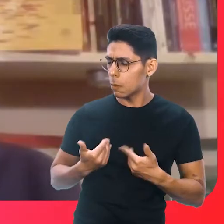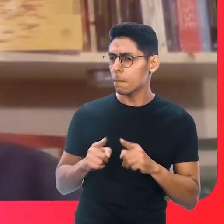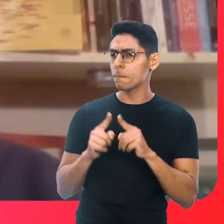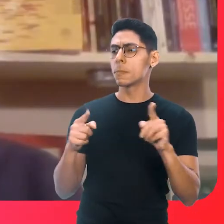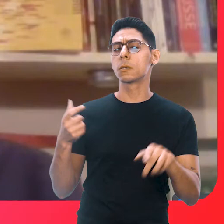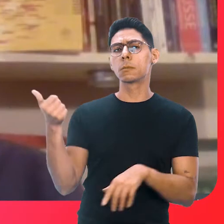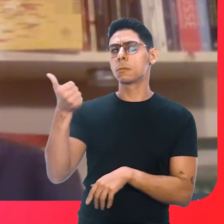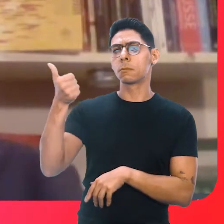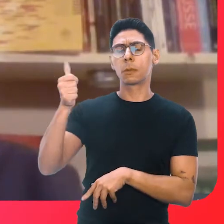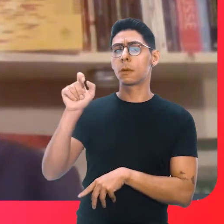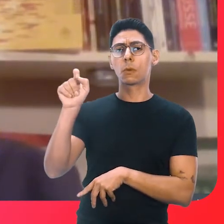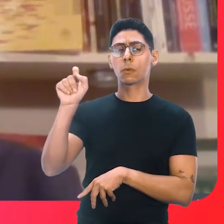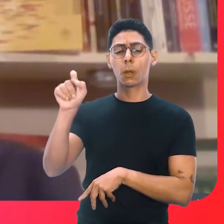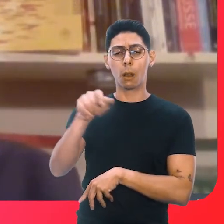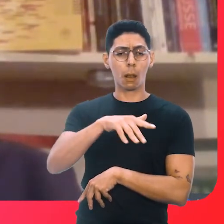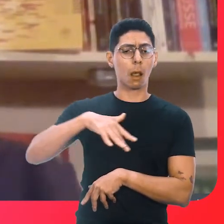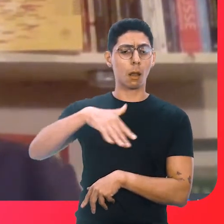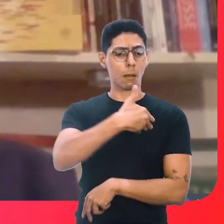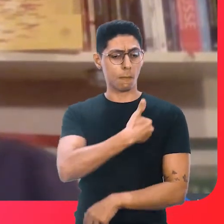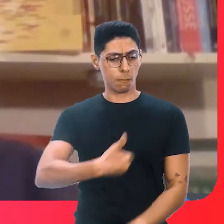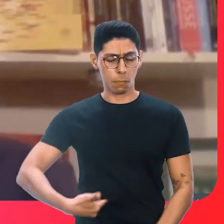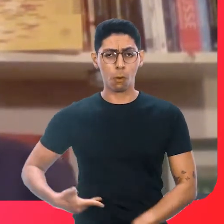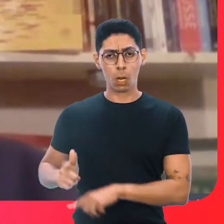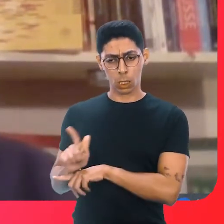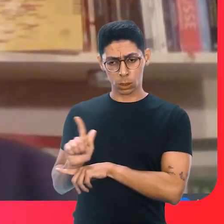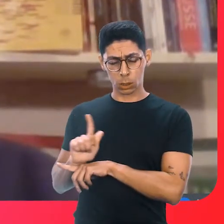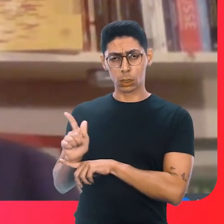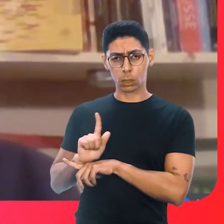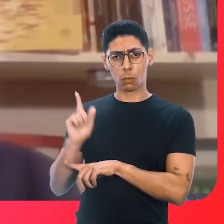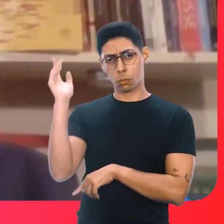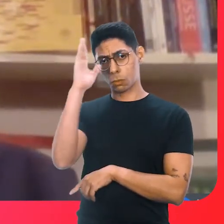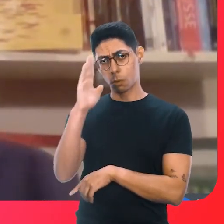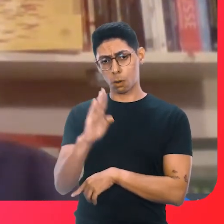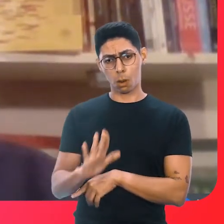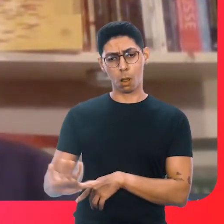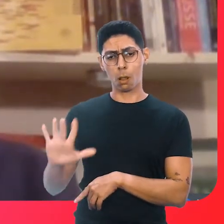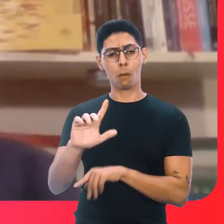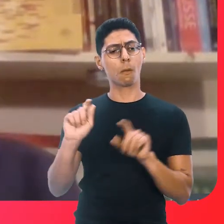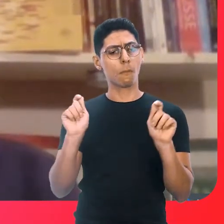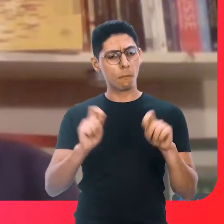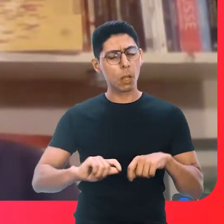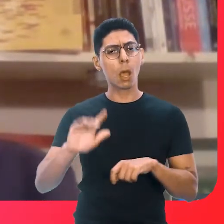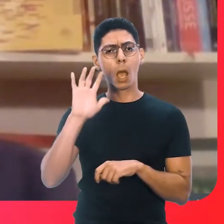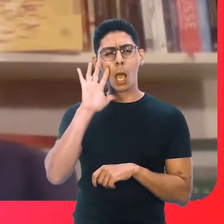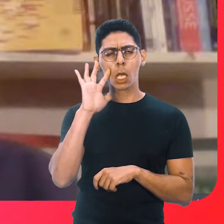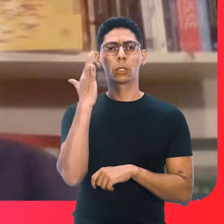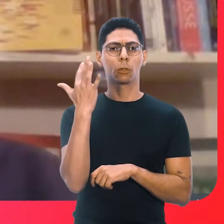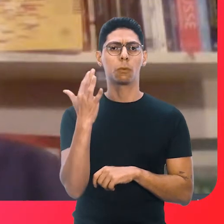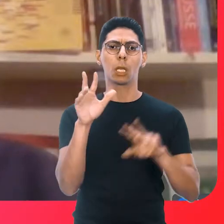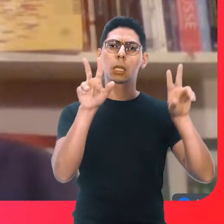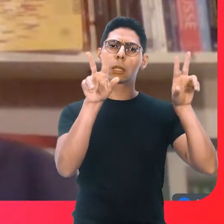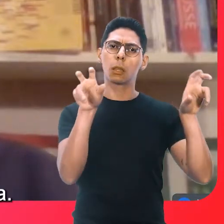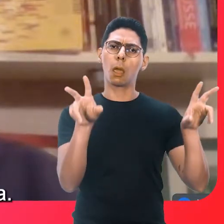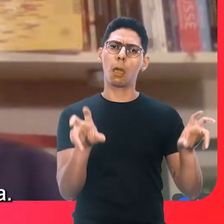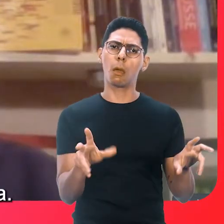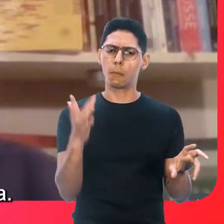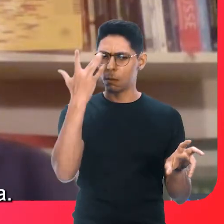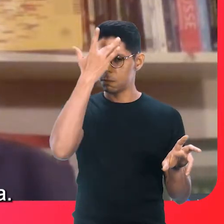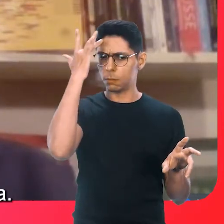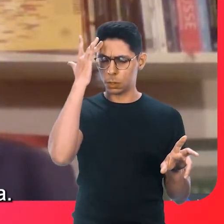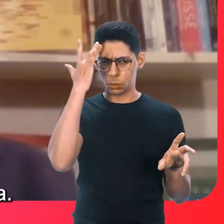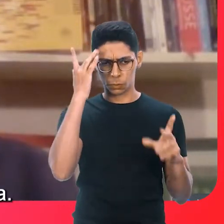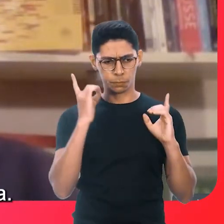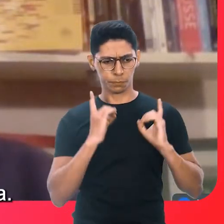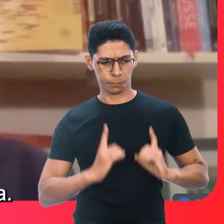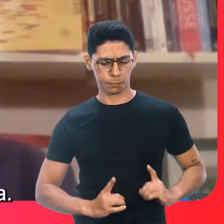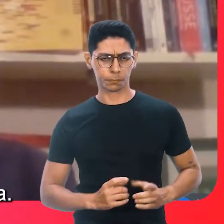instância pública, na gestão pública do Brasil, a tratar de assuntos da pessoa com deficiência. Foi nessa assessoria